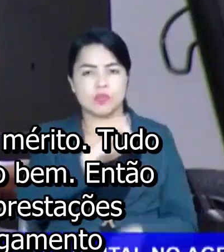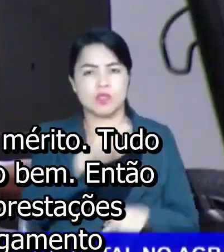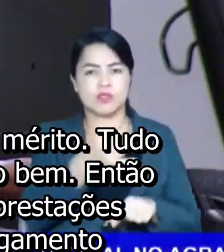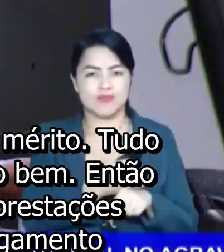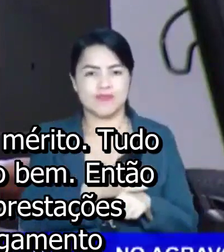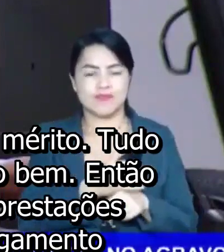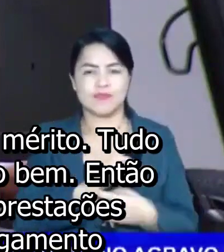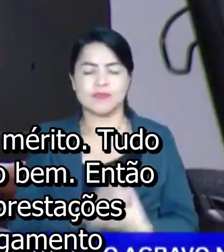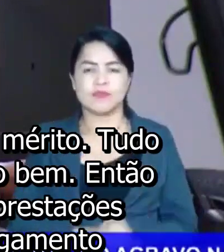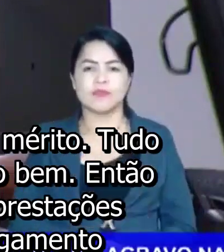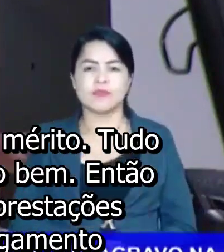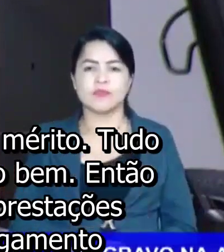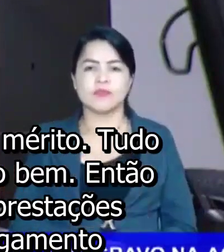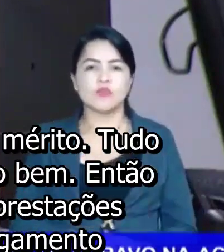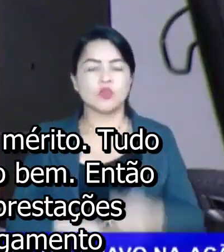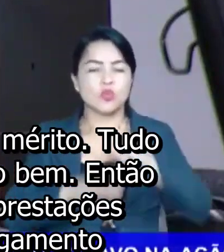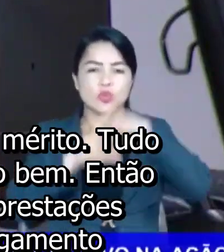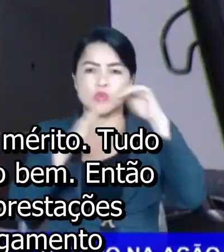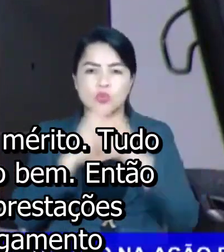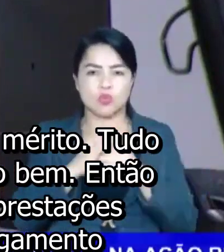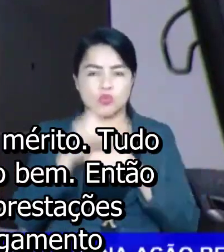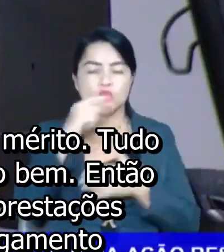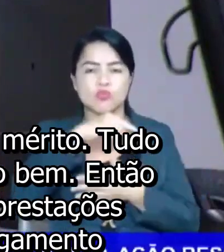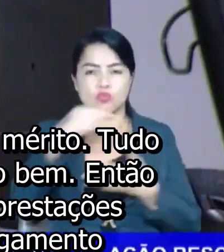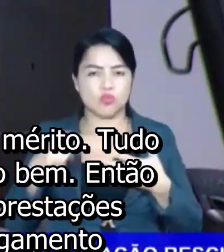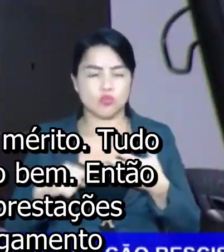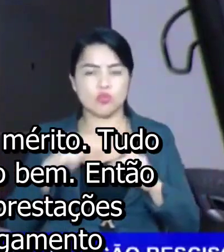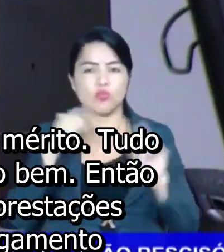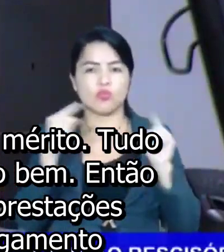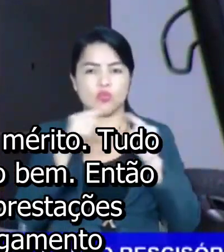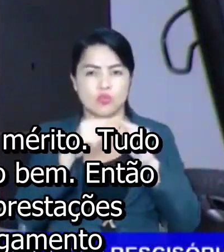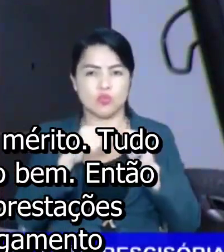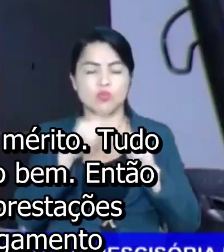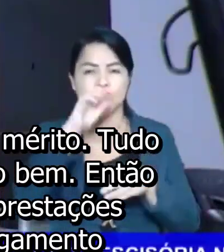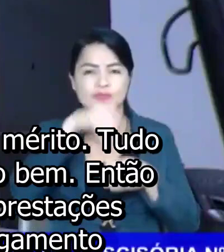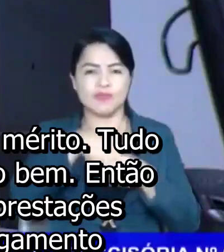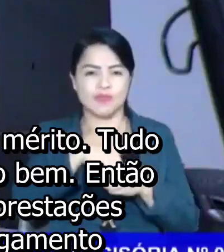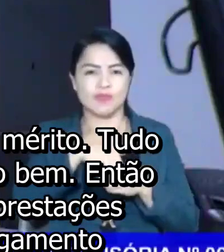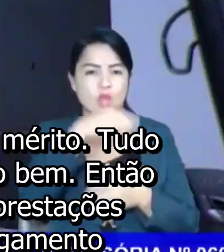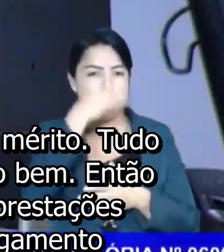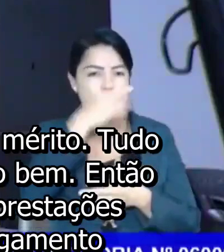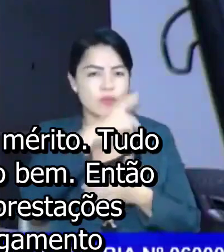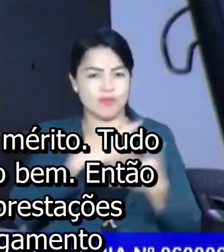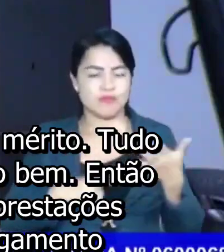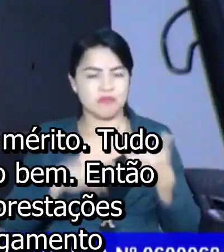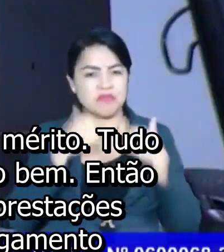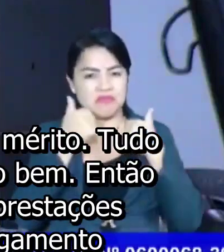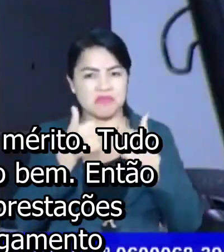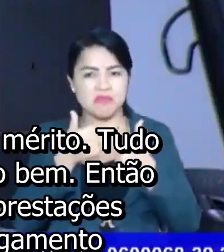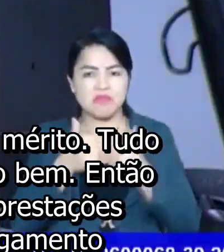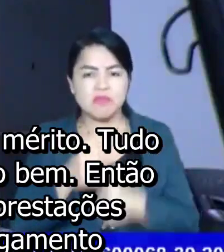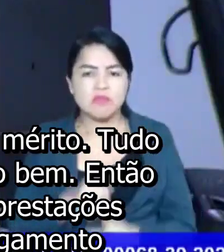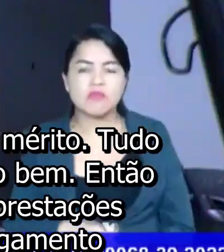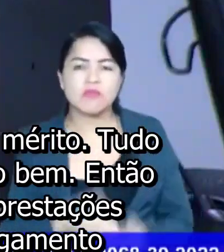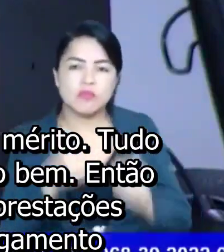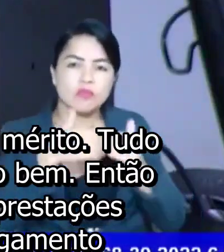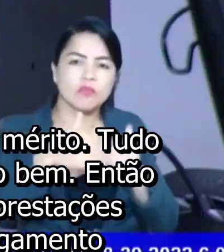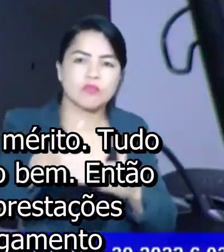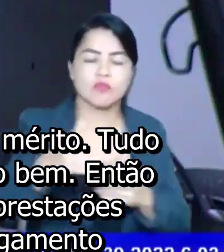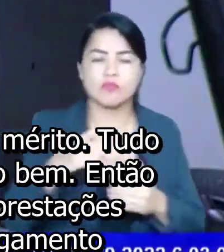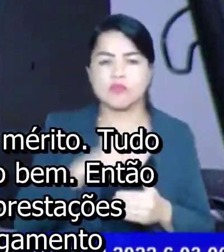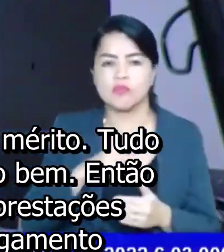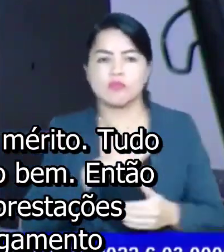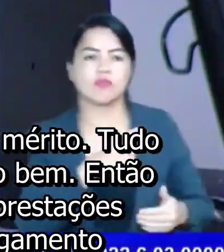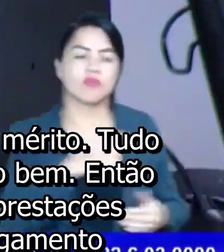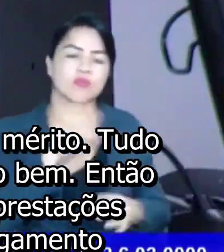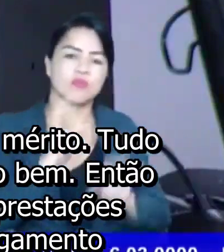leitura na tela do seu computador. Nos termos do voto proferido pela ilustre relatora. Muito bem, então vamos aí prosseguir ainda com a